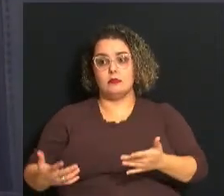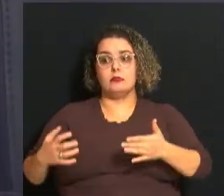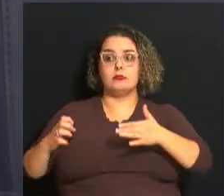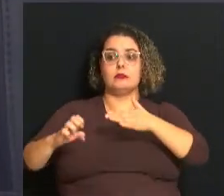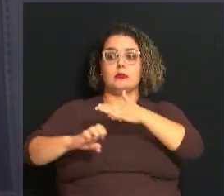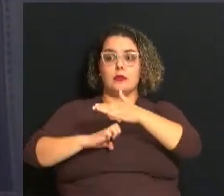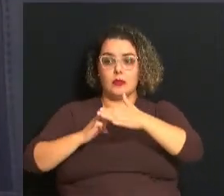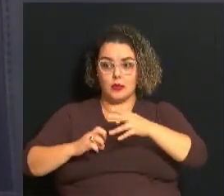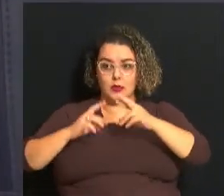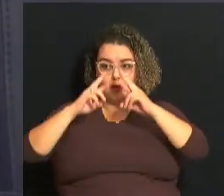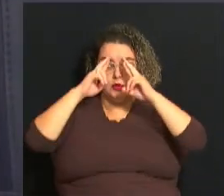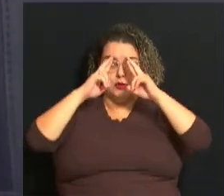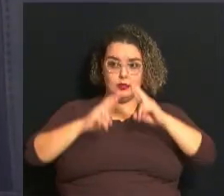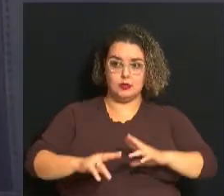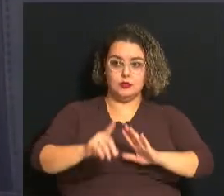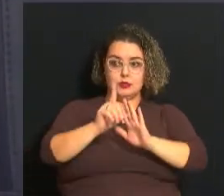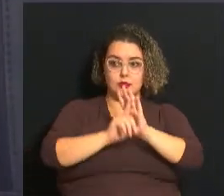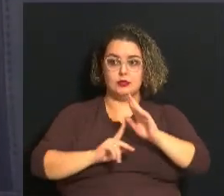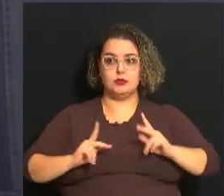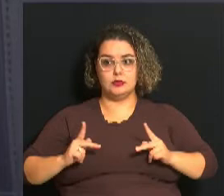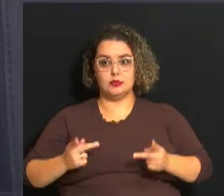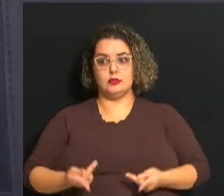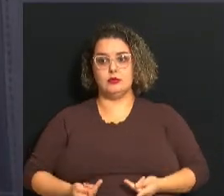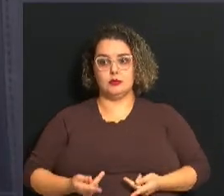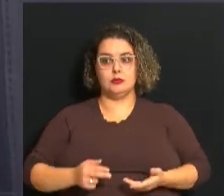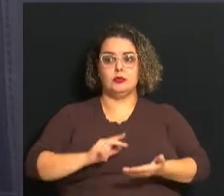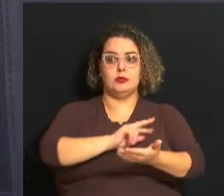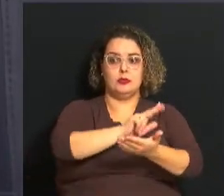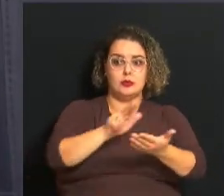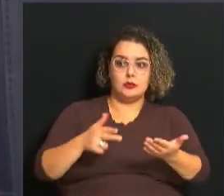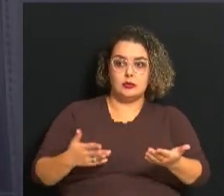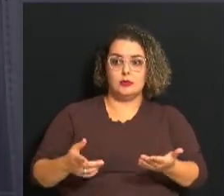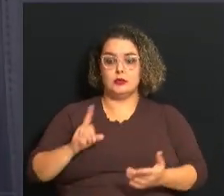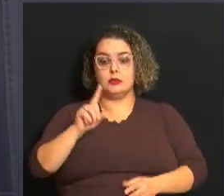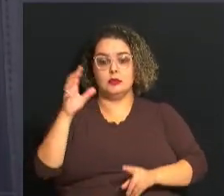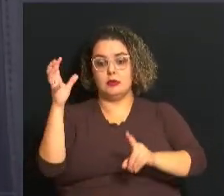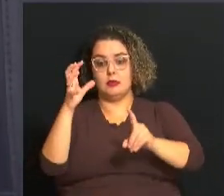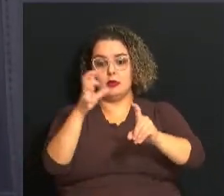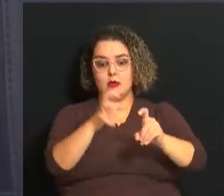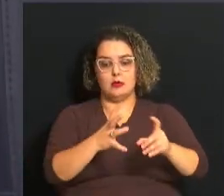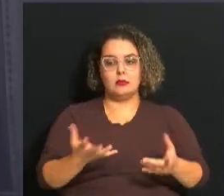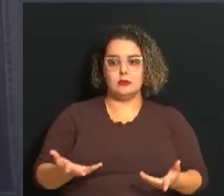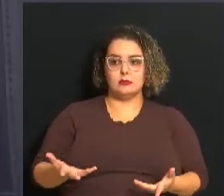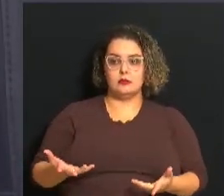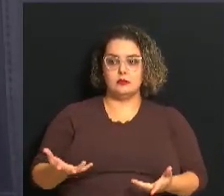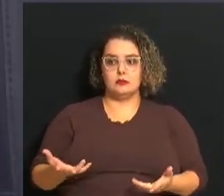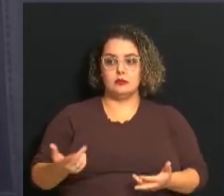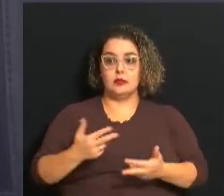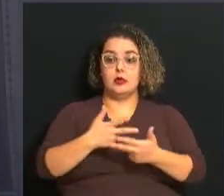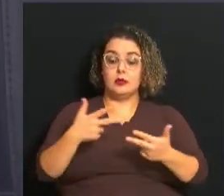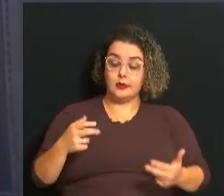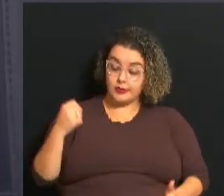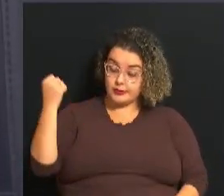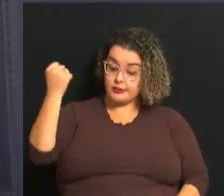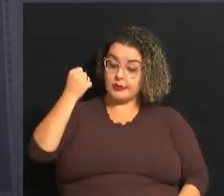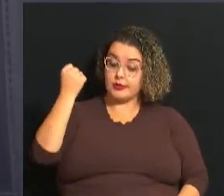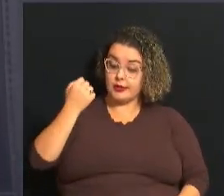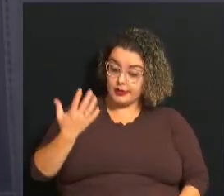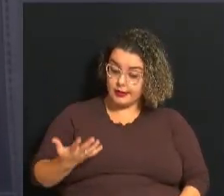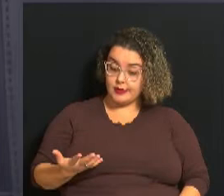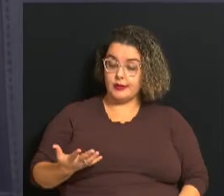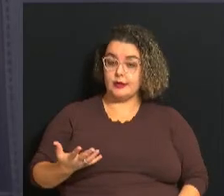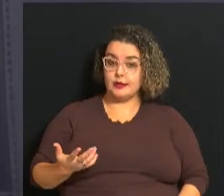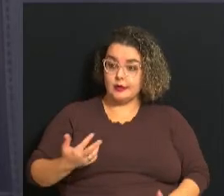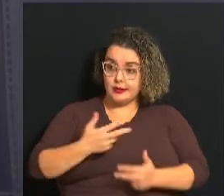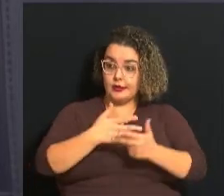empresa que respeita os direitos humanos e respeito à diversidade numa sedia né então é a coisa é muito grave né muito